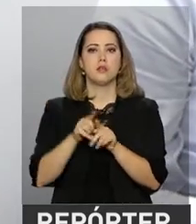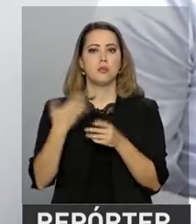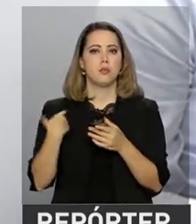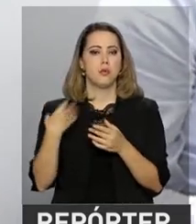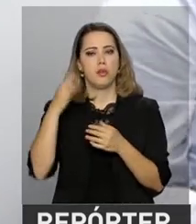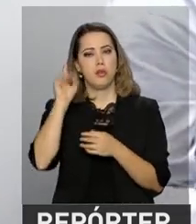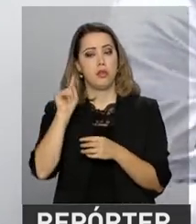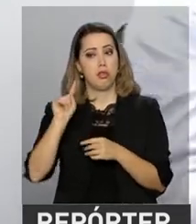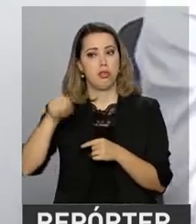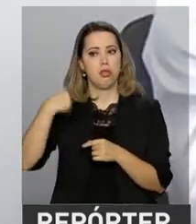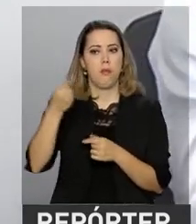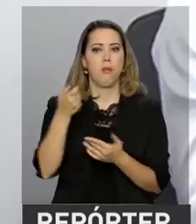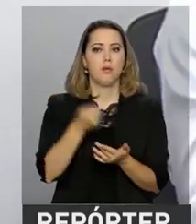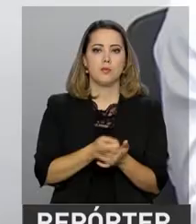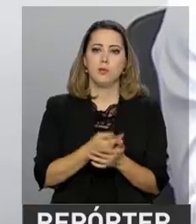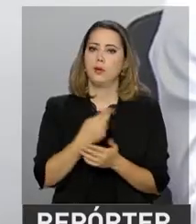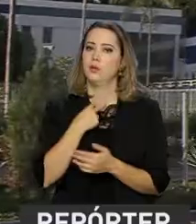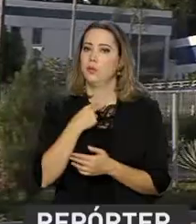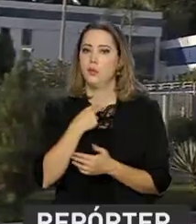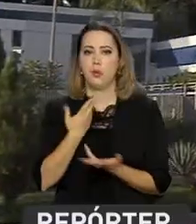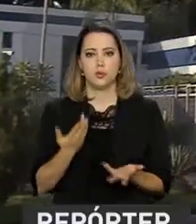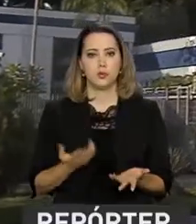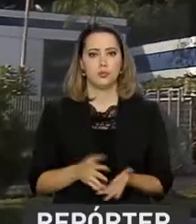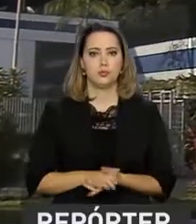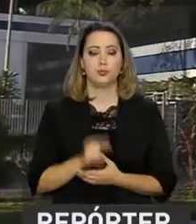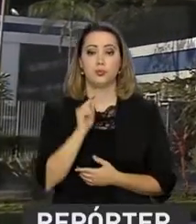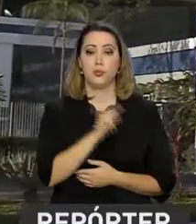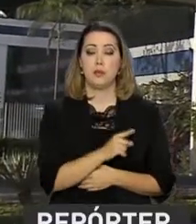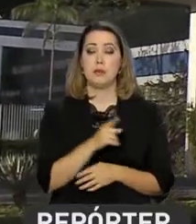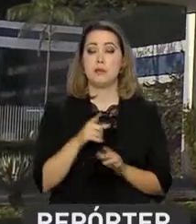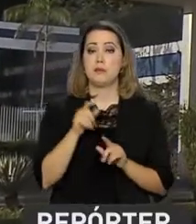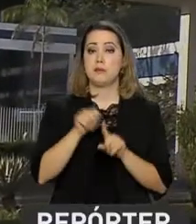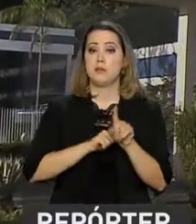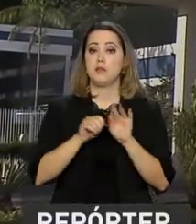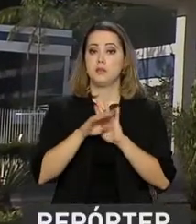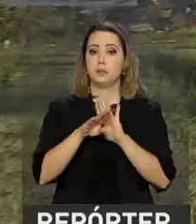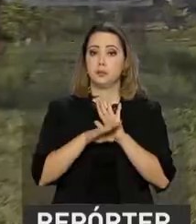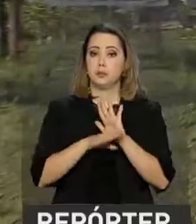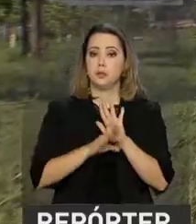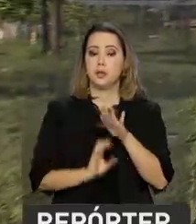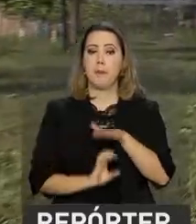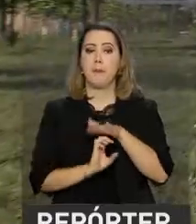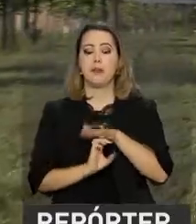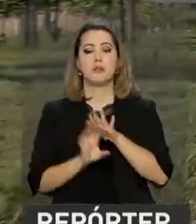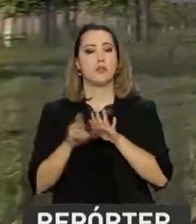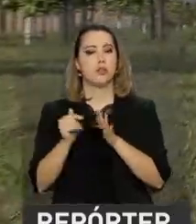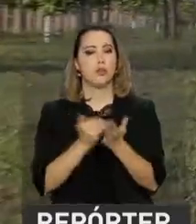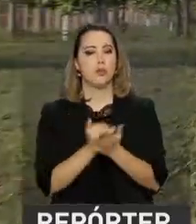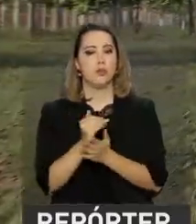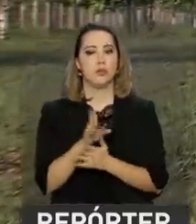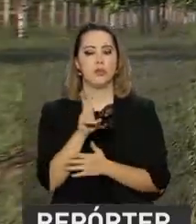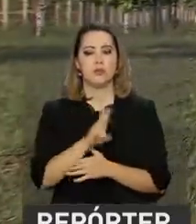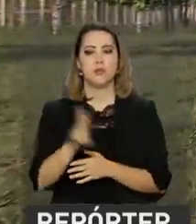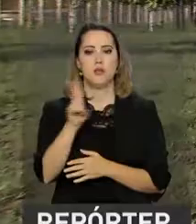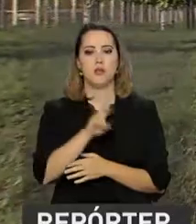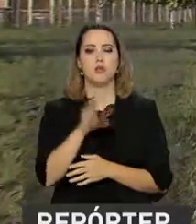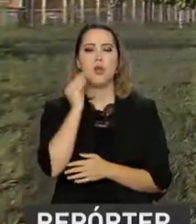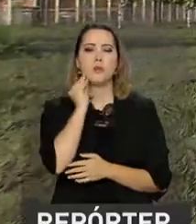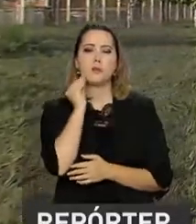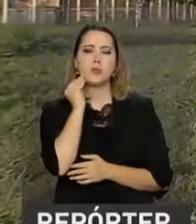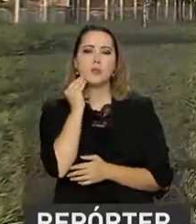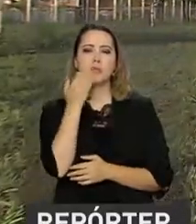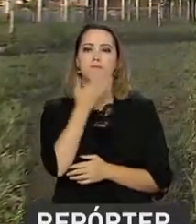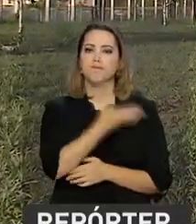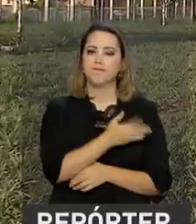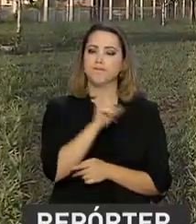as obrigações depois, isso não existe mais com o E-Social. Este mês, empresas de todos os segmentos começam a utilizar o E-Social